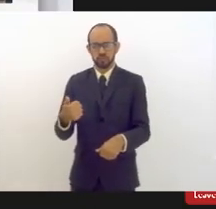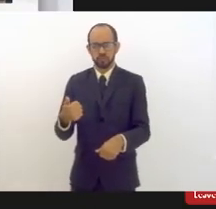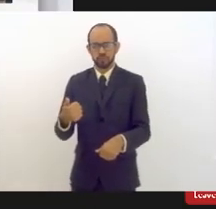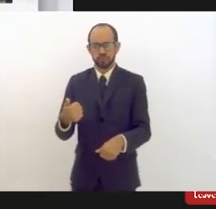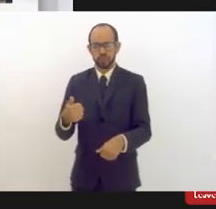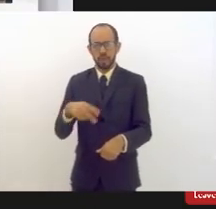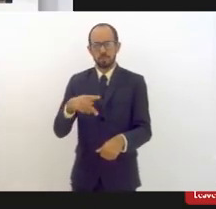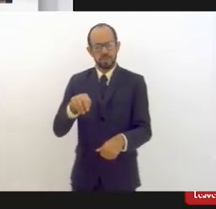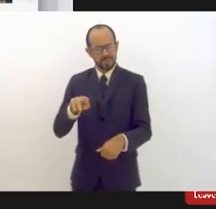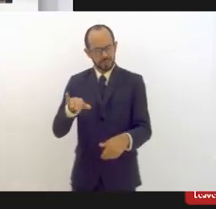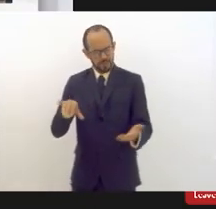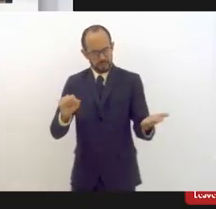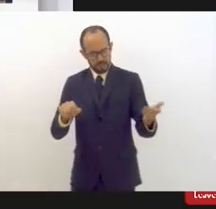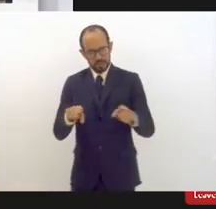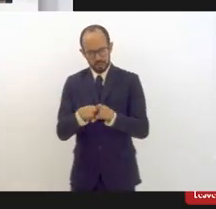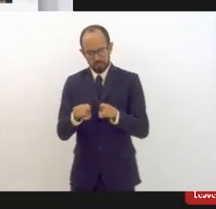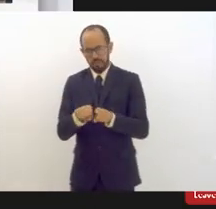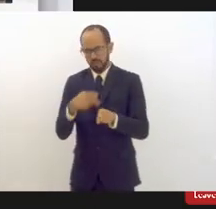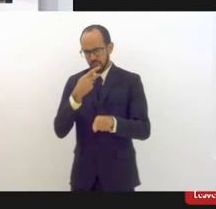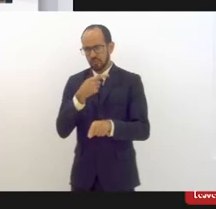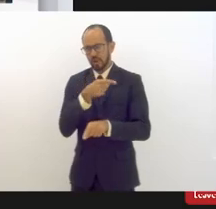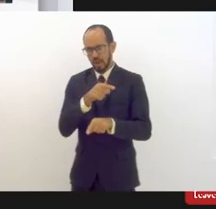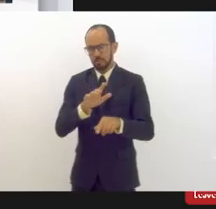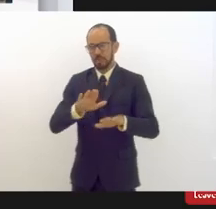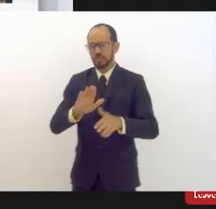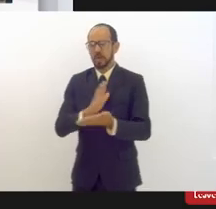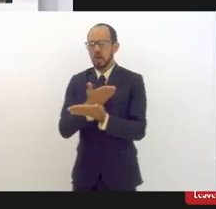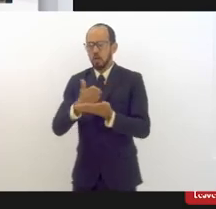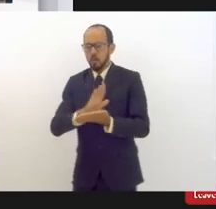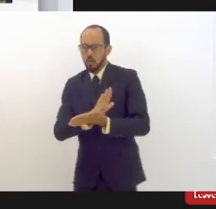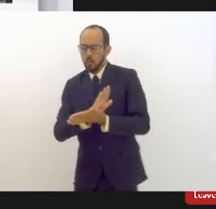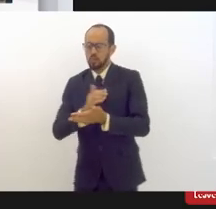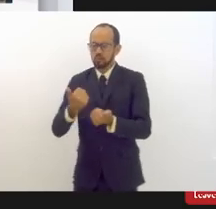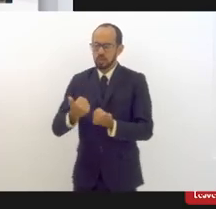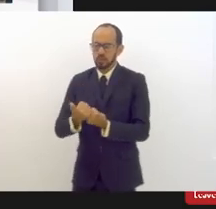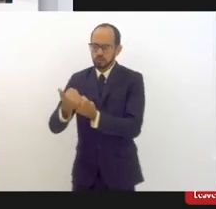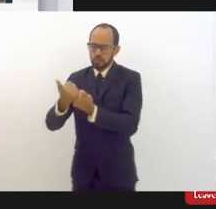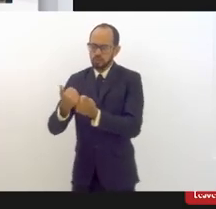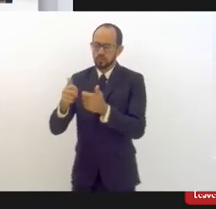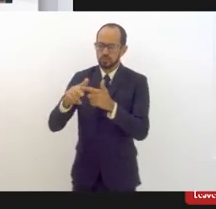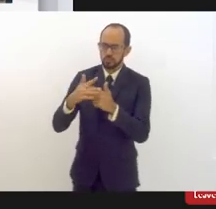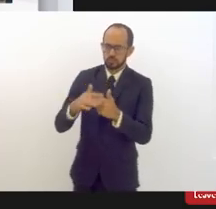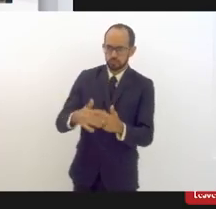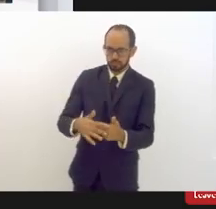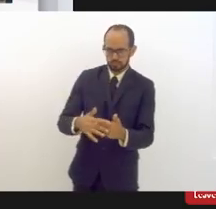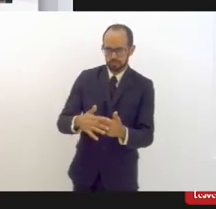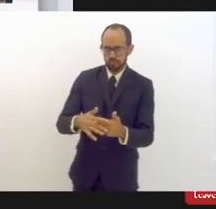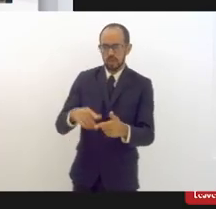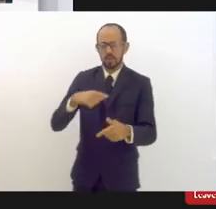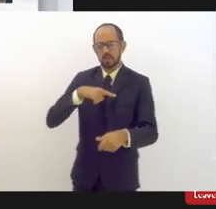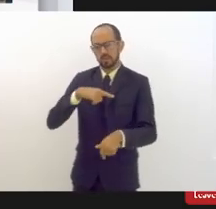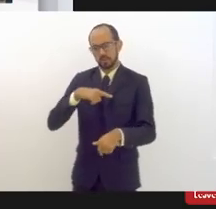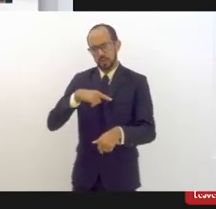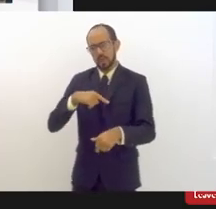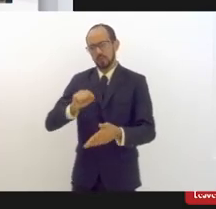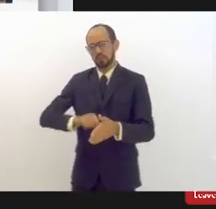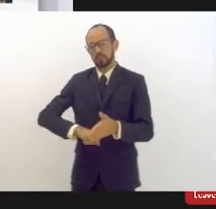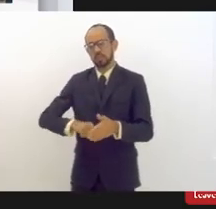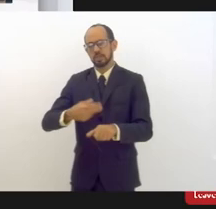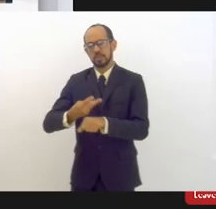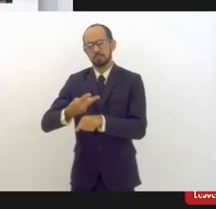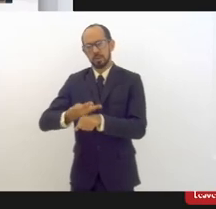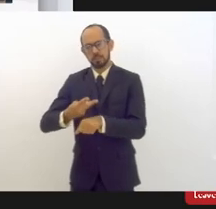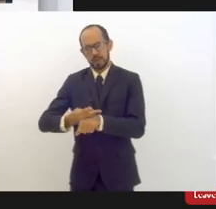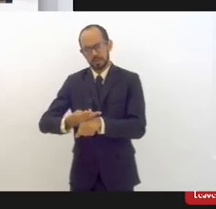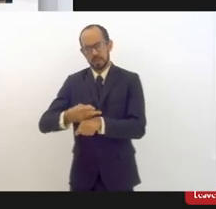mais, alguns auxílios foram reajustados, né, Patrícia? E teve um abono, enfim. A gente tem